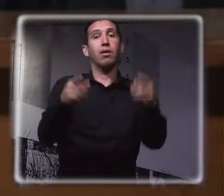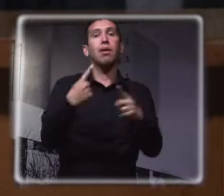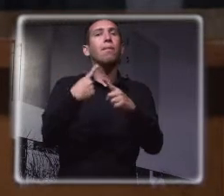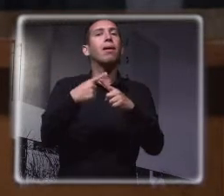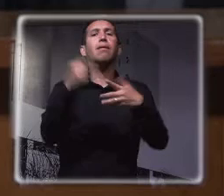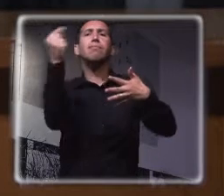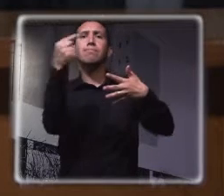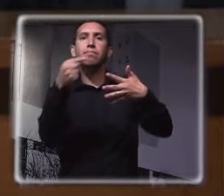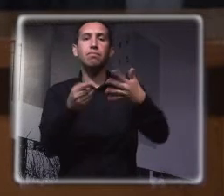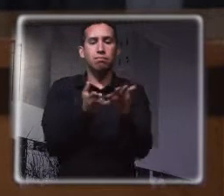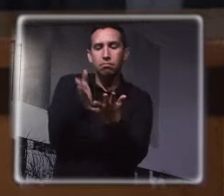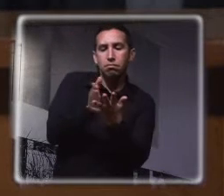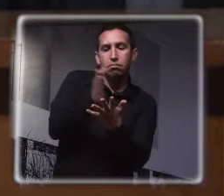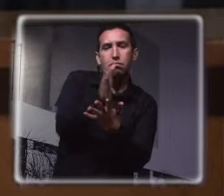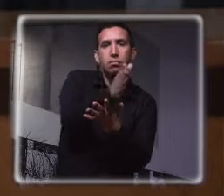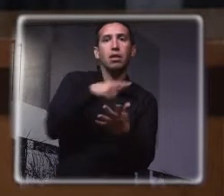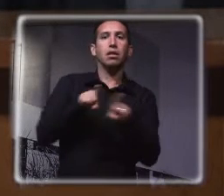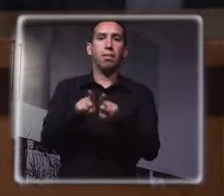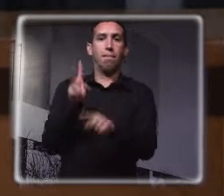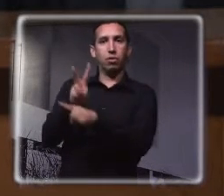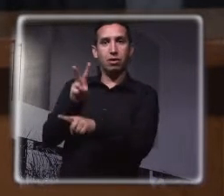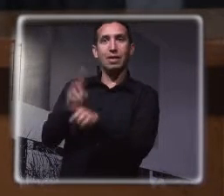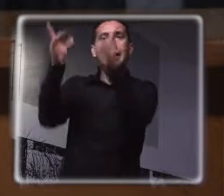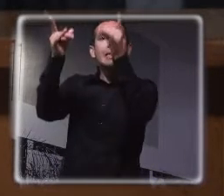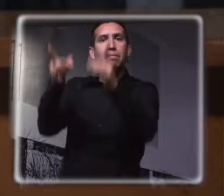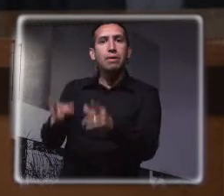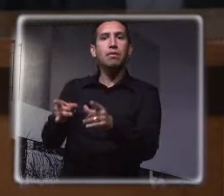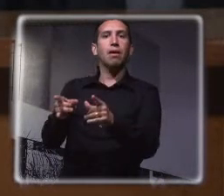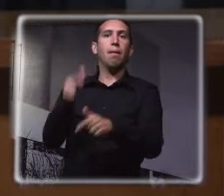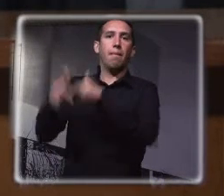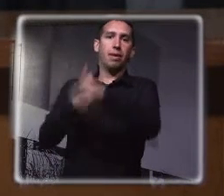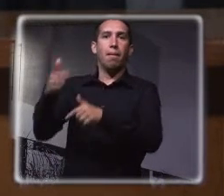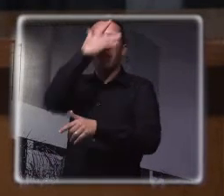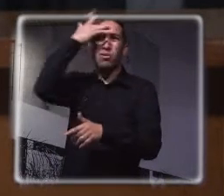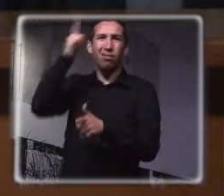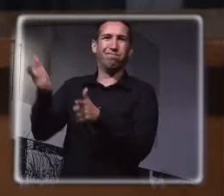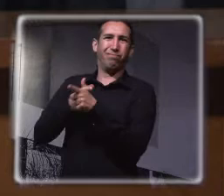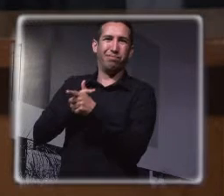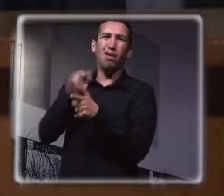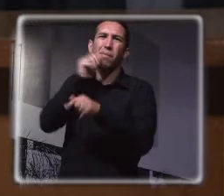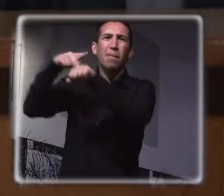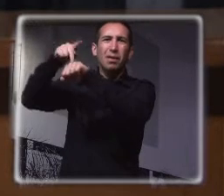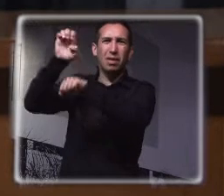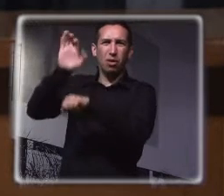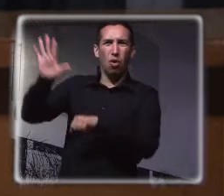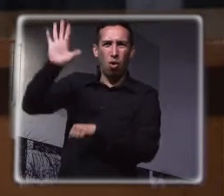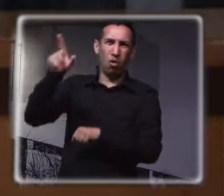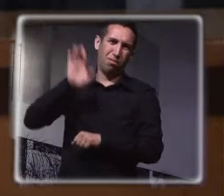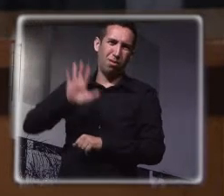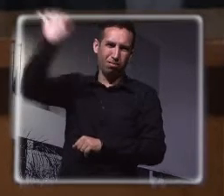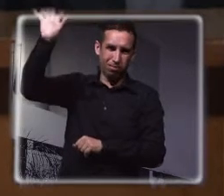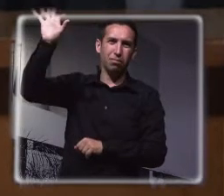algumas diretrizes e algumas proteções mais específicas para trabalhar com o superendividamento. Em países da Europa, para